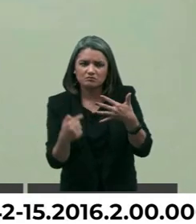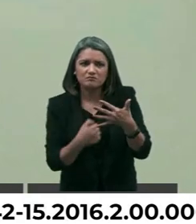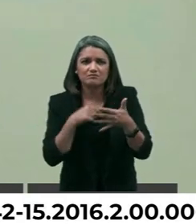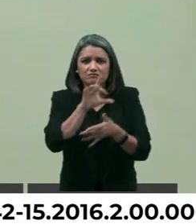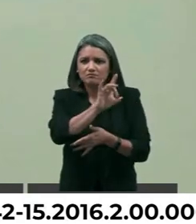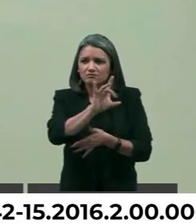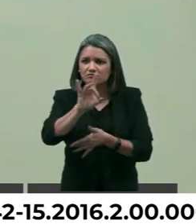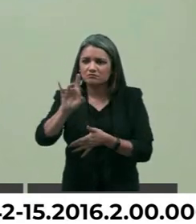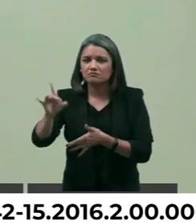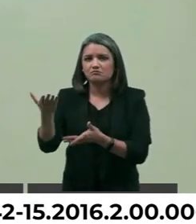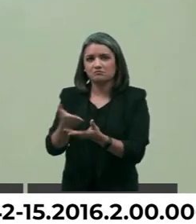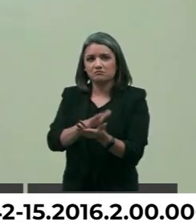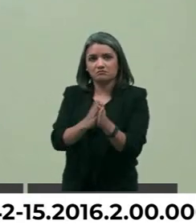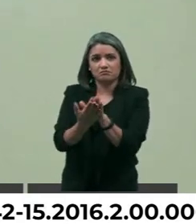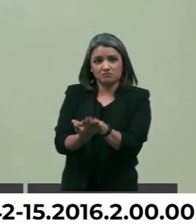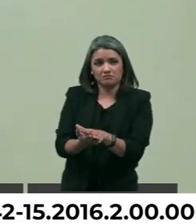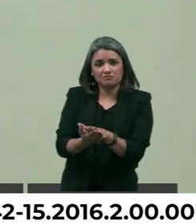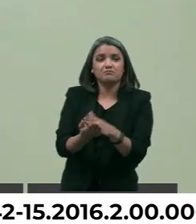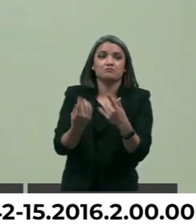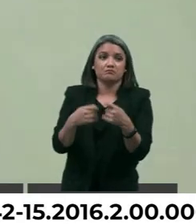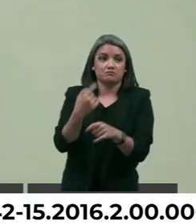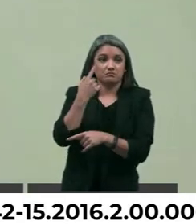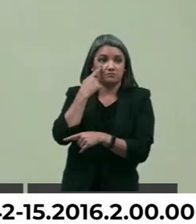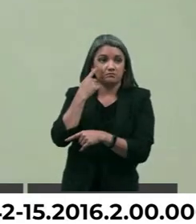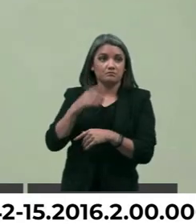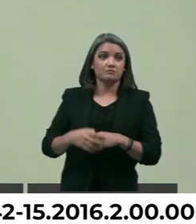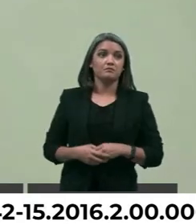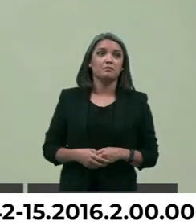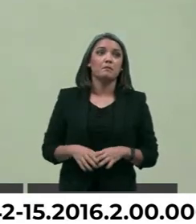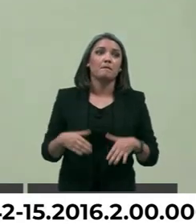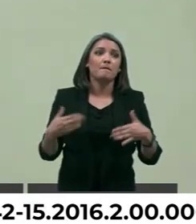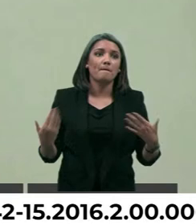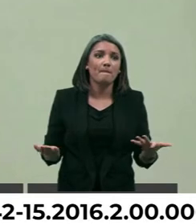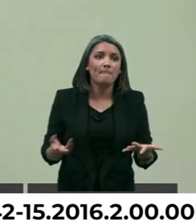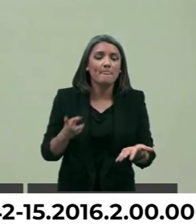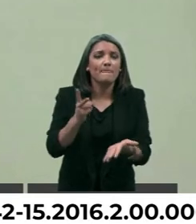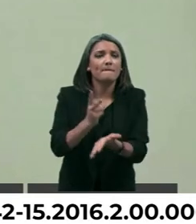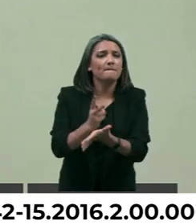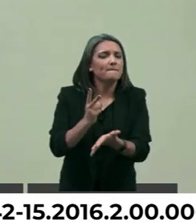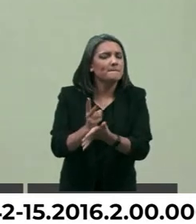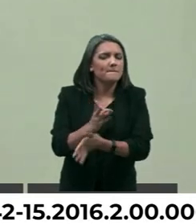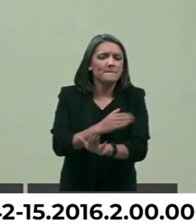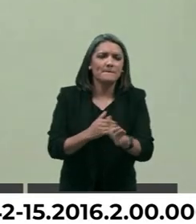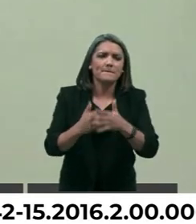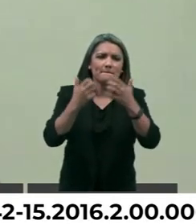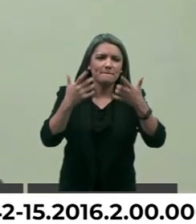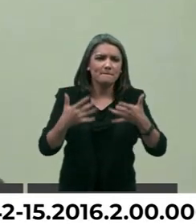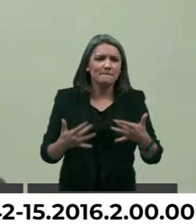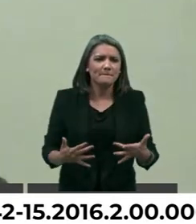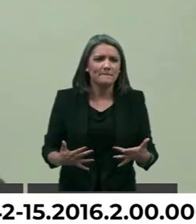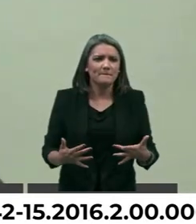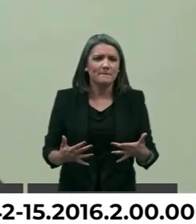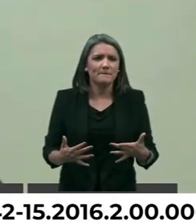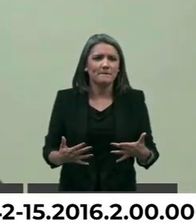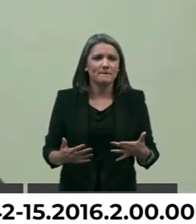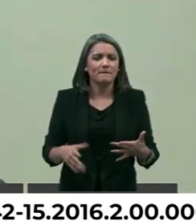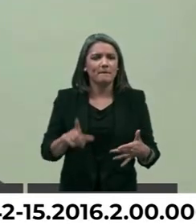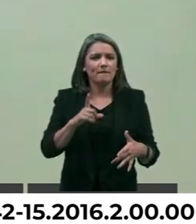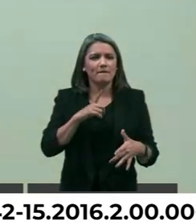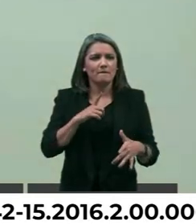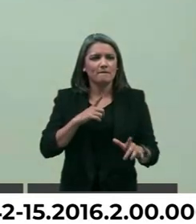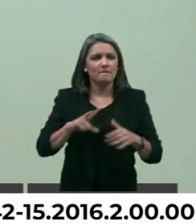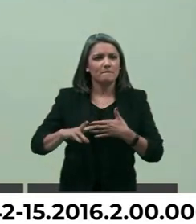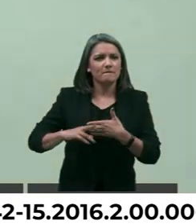caso. São pesados todos os pontos relacionados e estúpido como